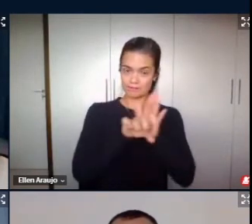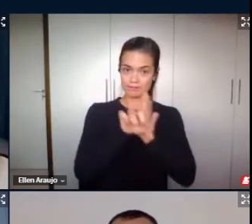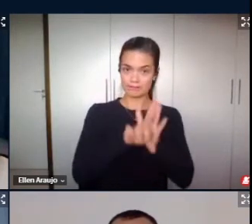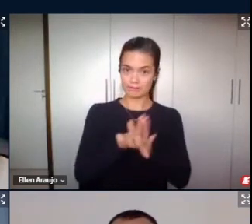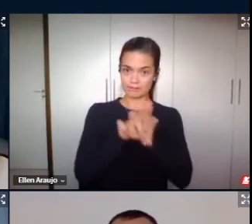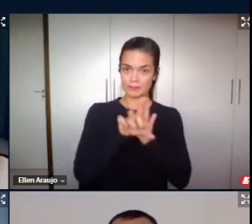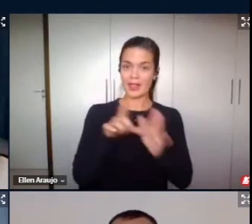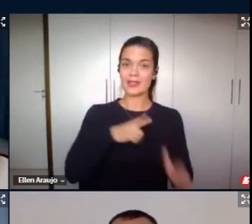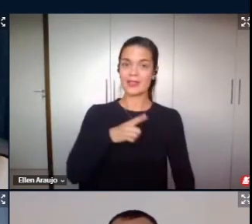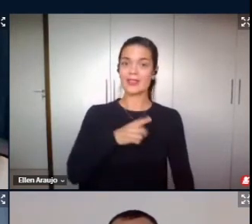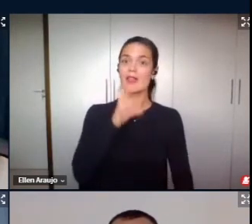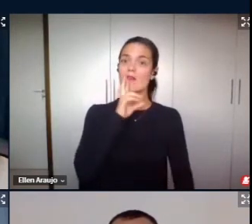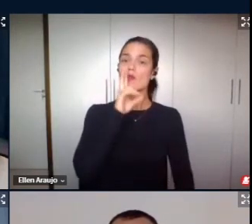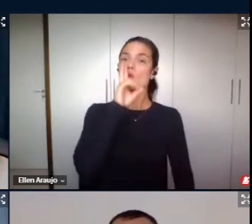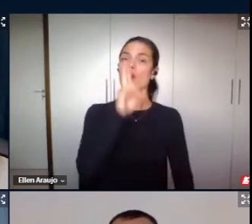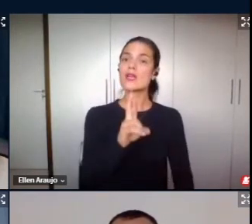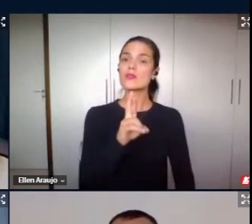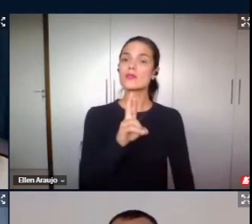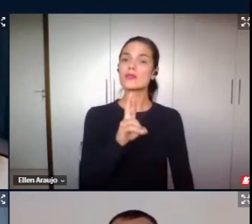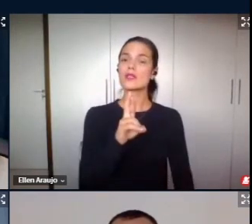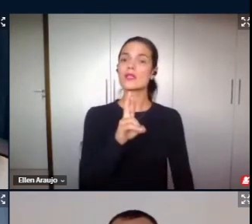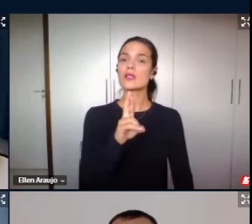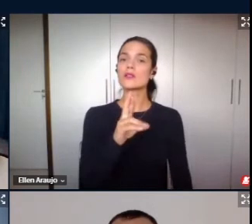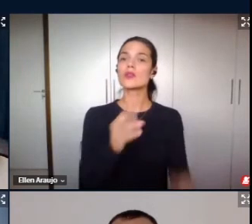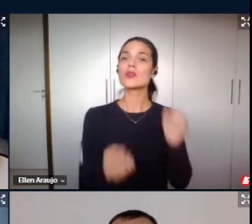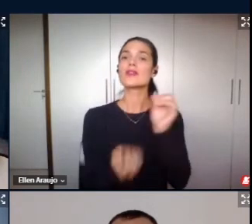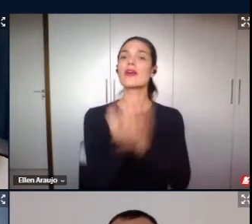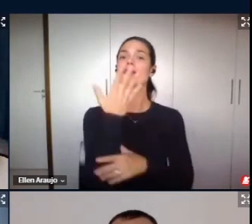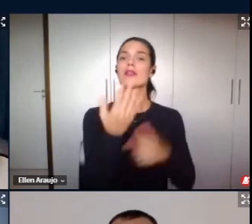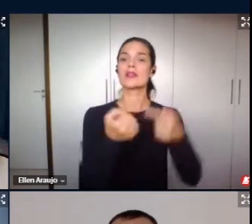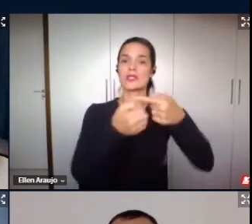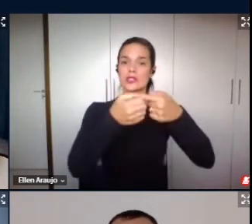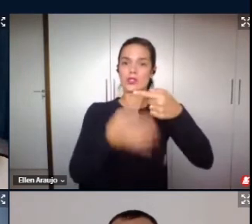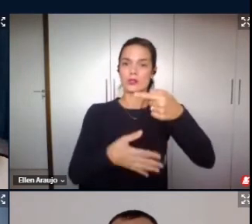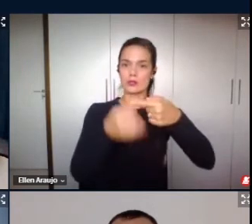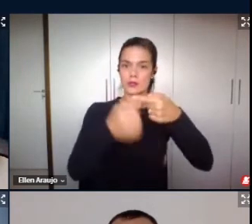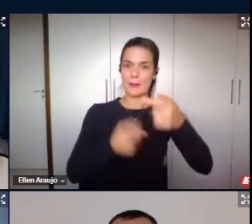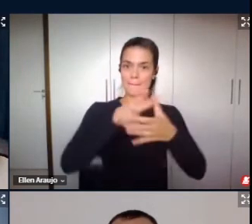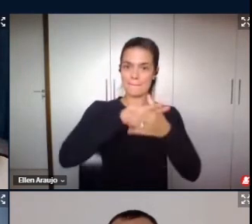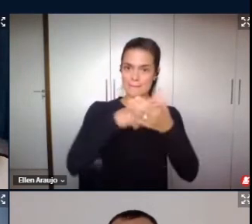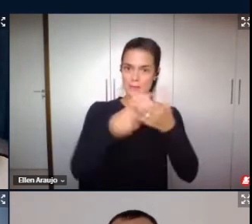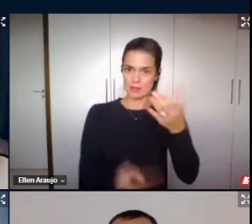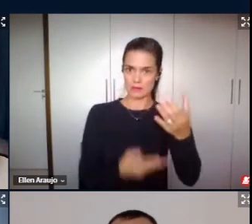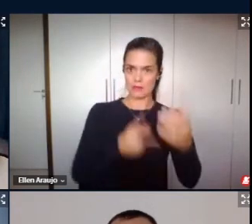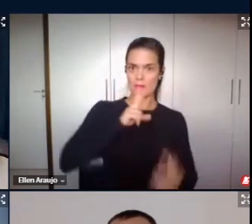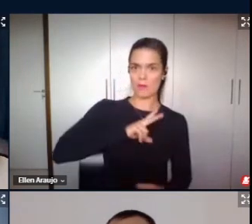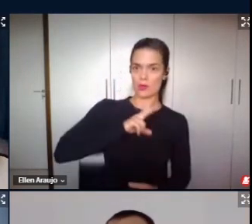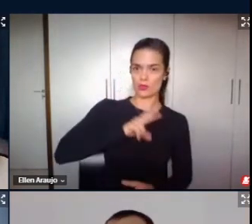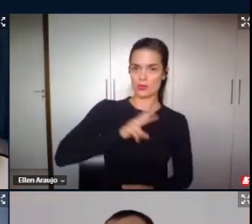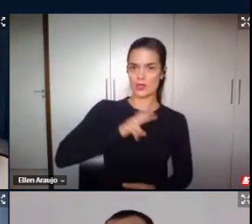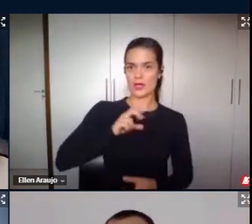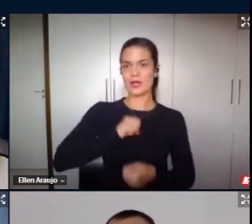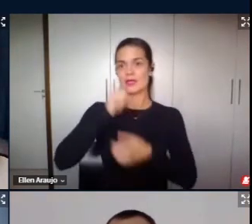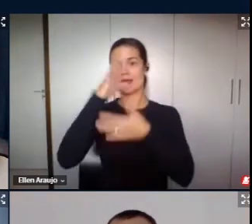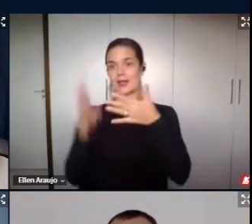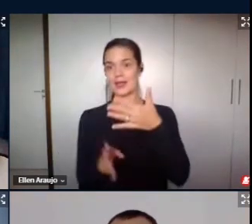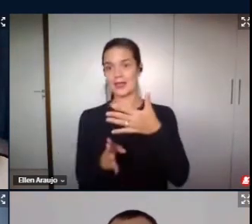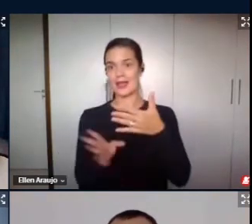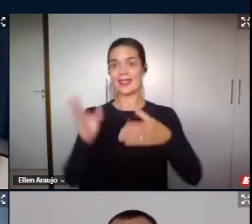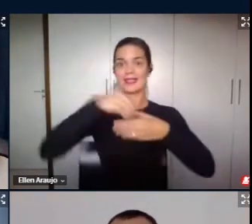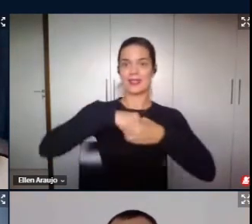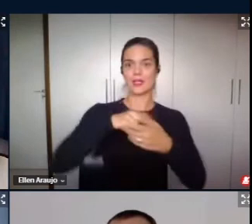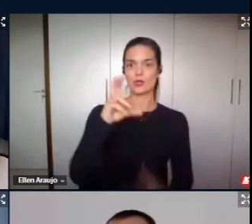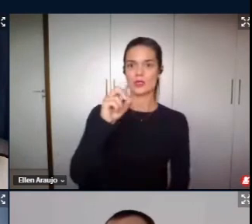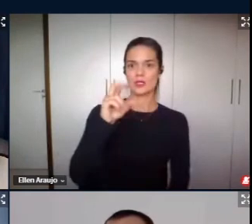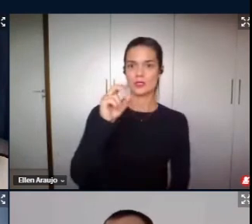resultou no desenvolvimento de um glossário sistemático bilíngue português LSB que contém 50 sinais